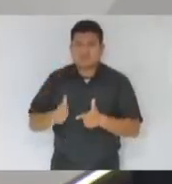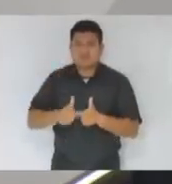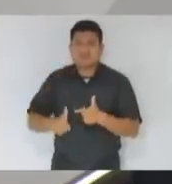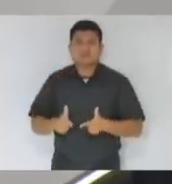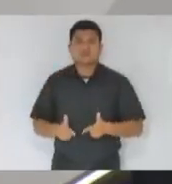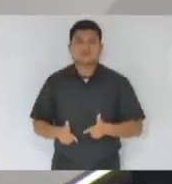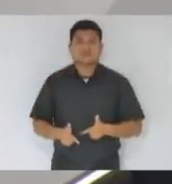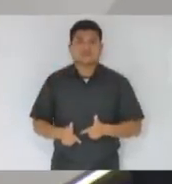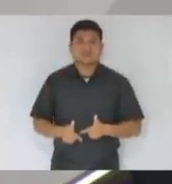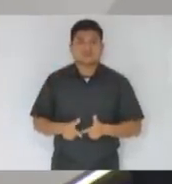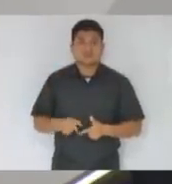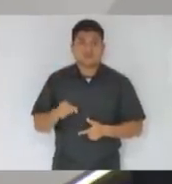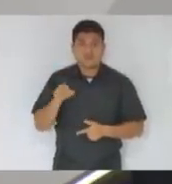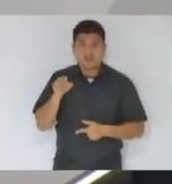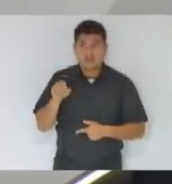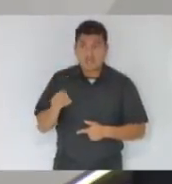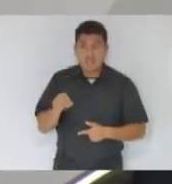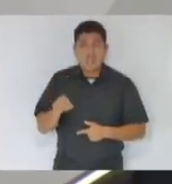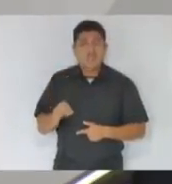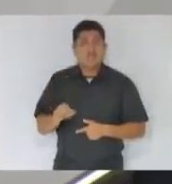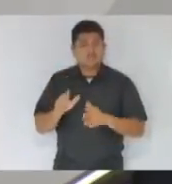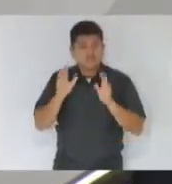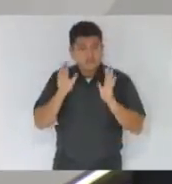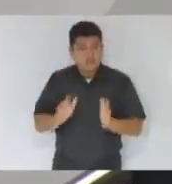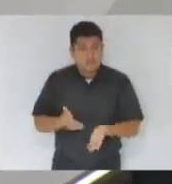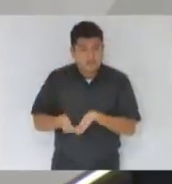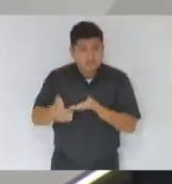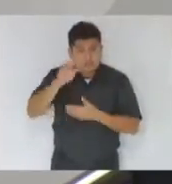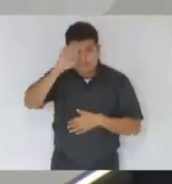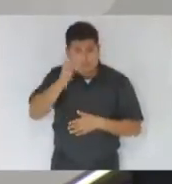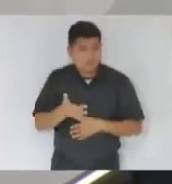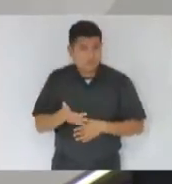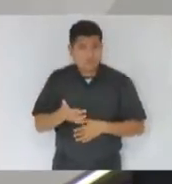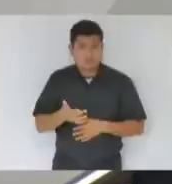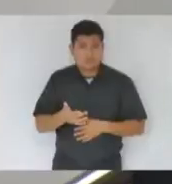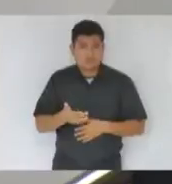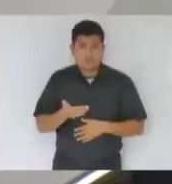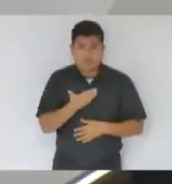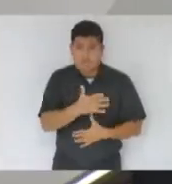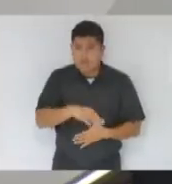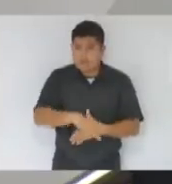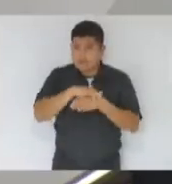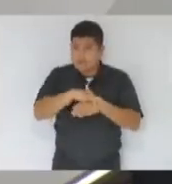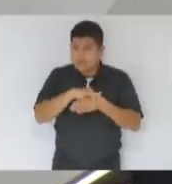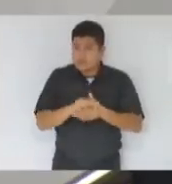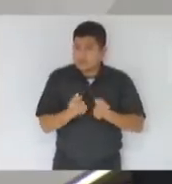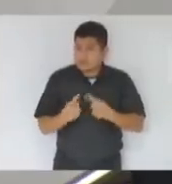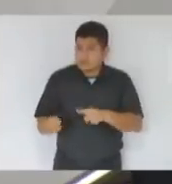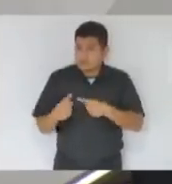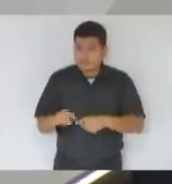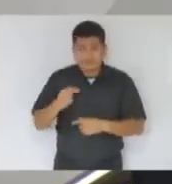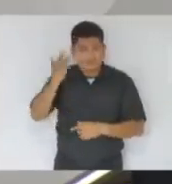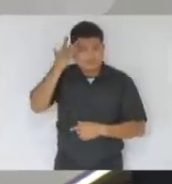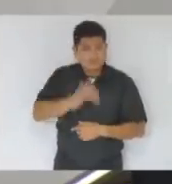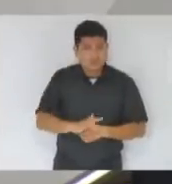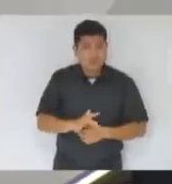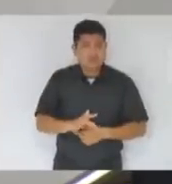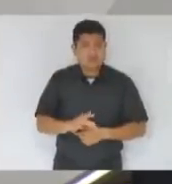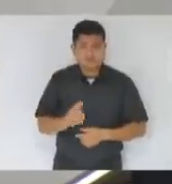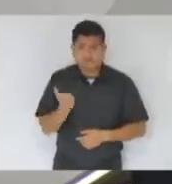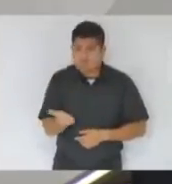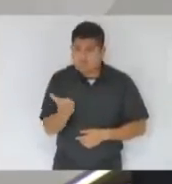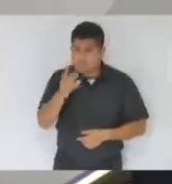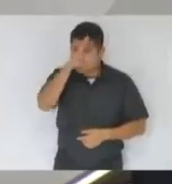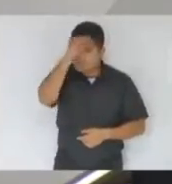que o problema está sendo resolvido. Que, de repente, o líder da oposição não saiba? Que, de repente, o senhor prefeito não